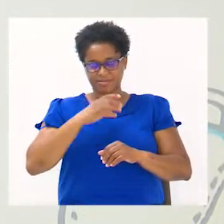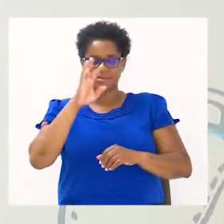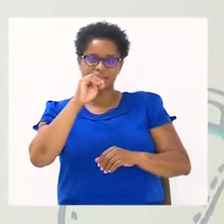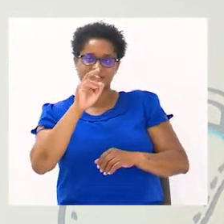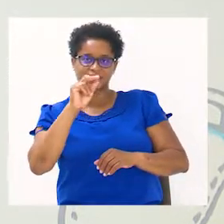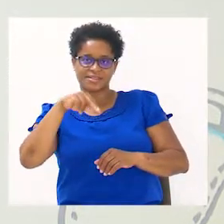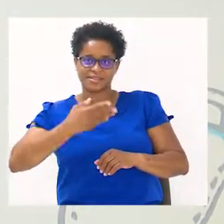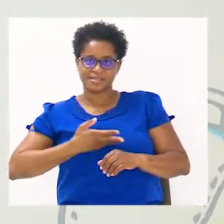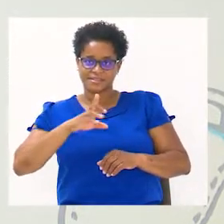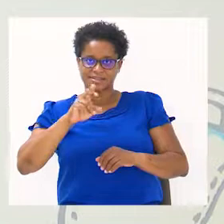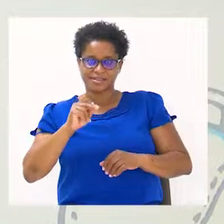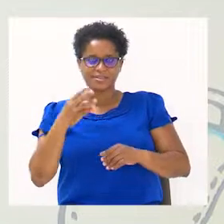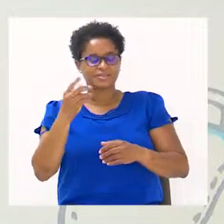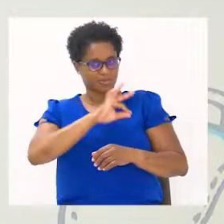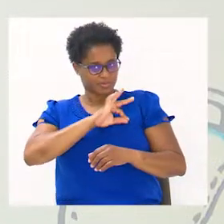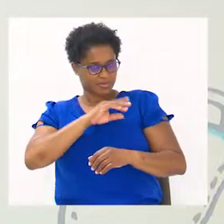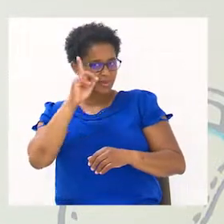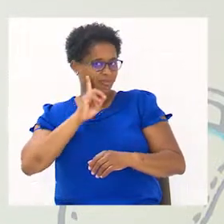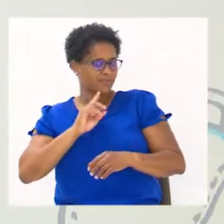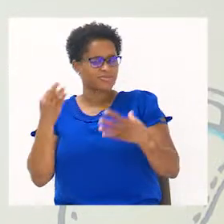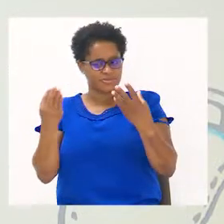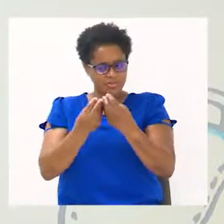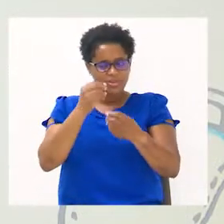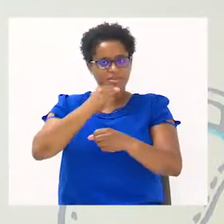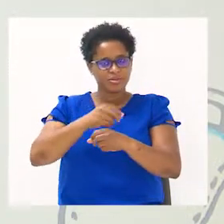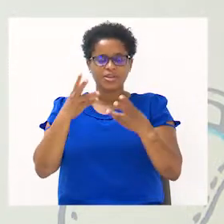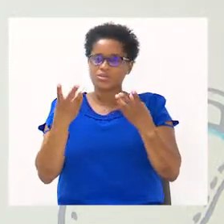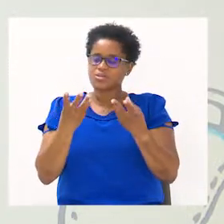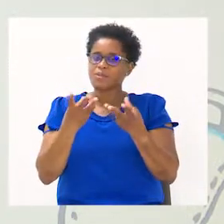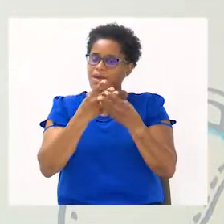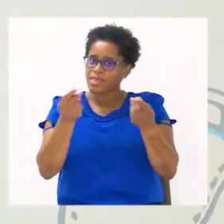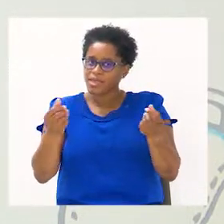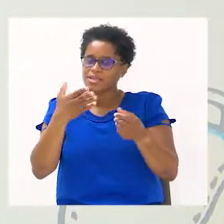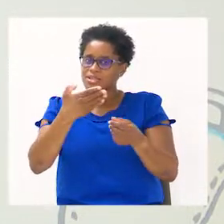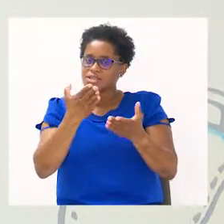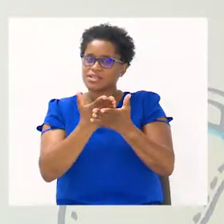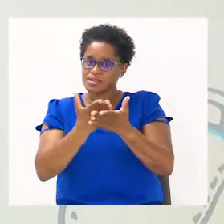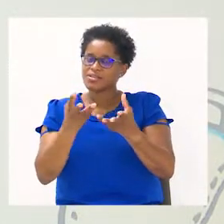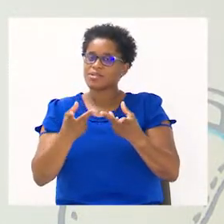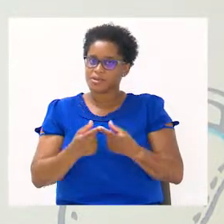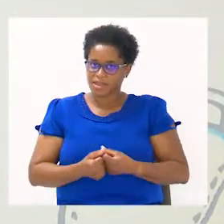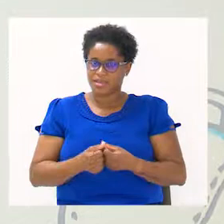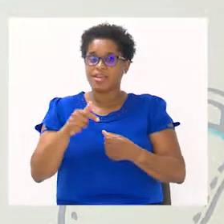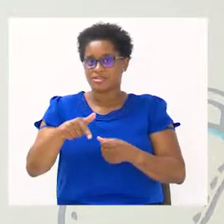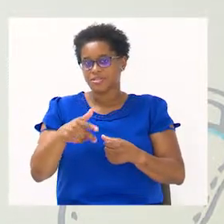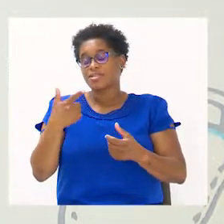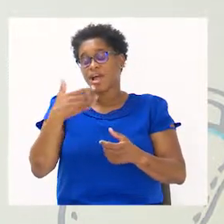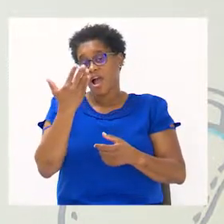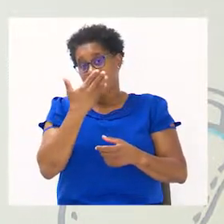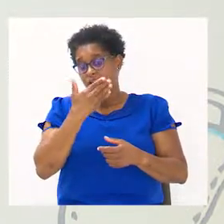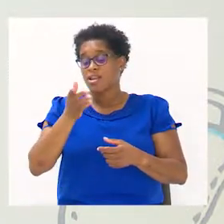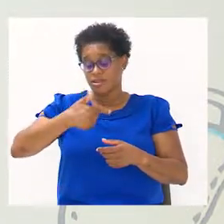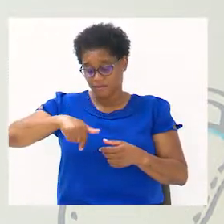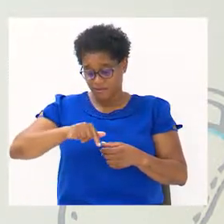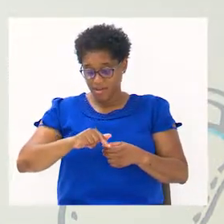e estamos juntos a trabalhar os conteúdos do 7º ano de Matemática, não é isso? Nesta aula, nós vamos